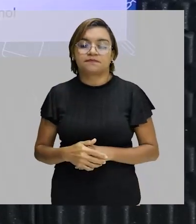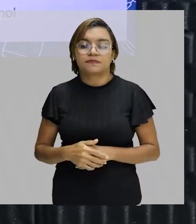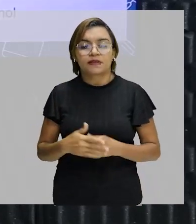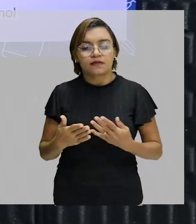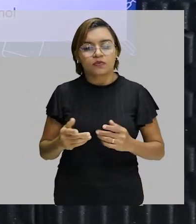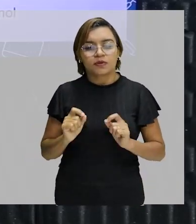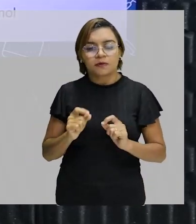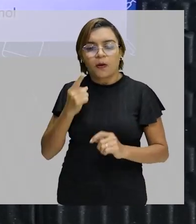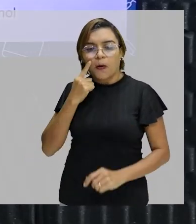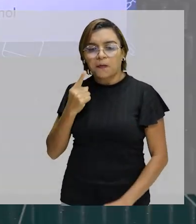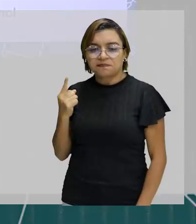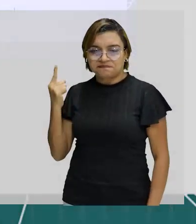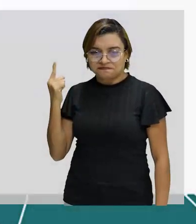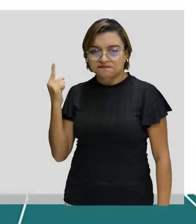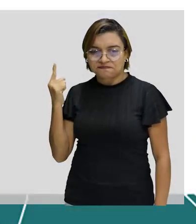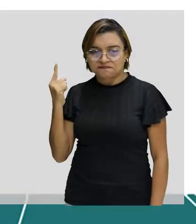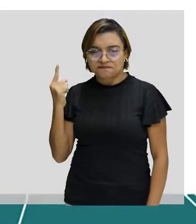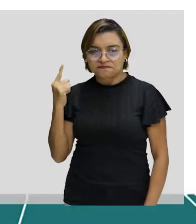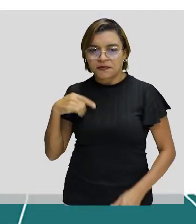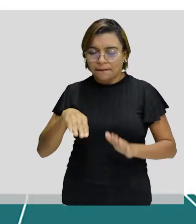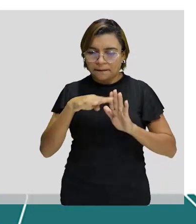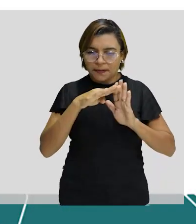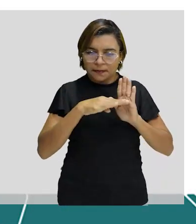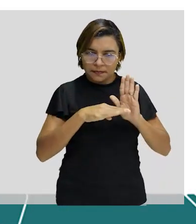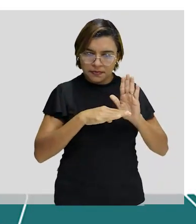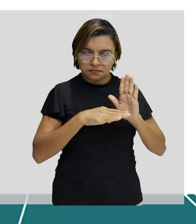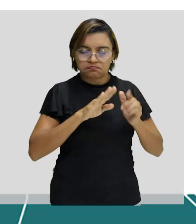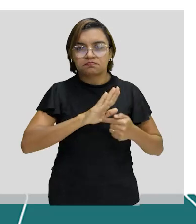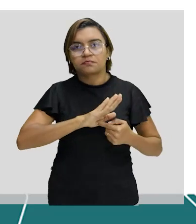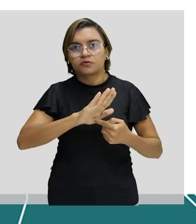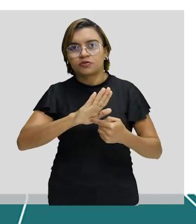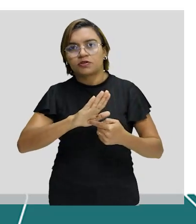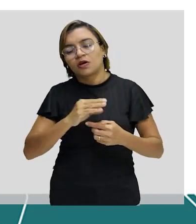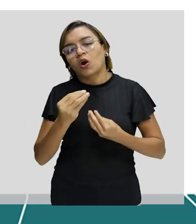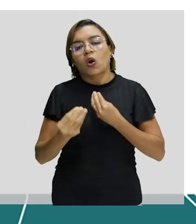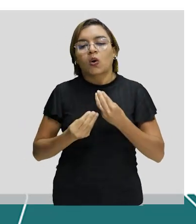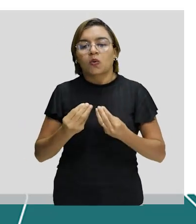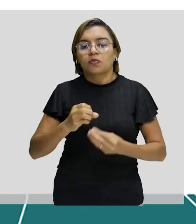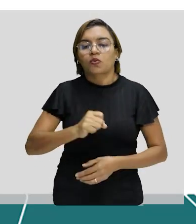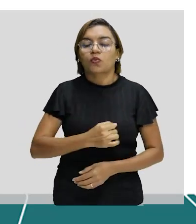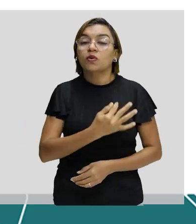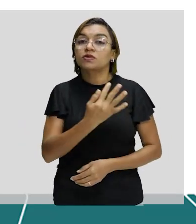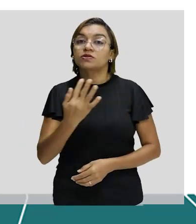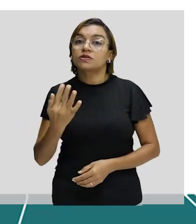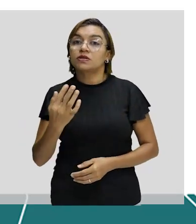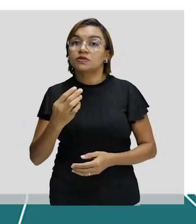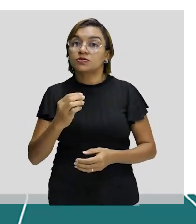conhecendo isso, olha só, nós vamos determinar a quantidade em